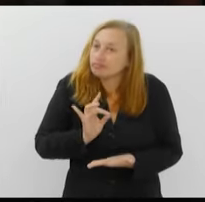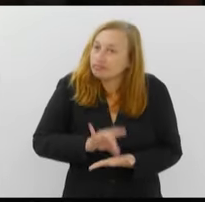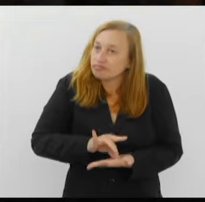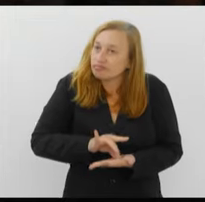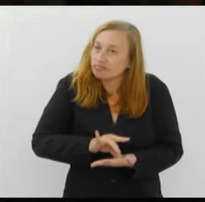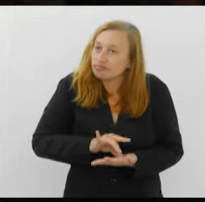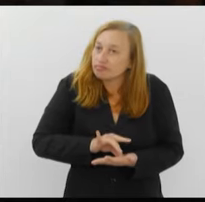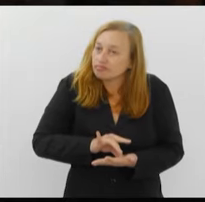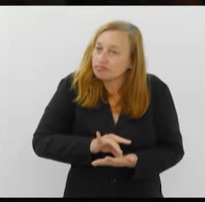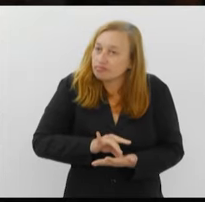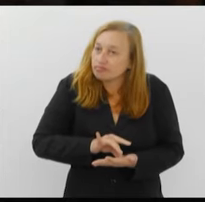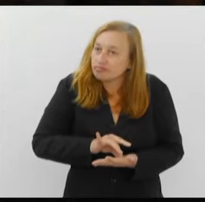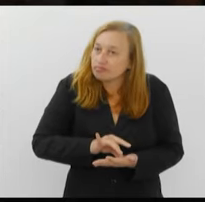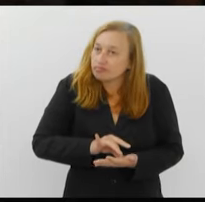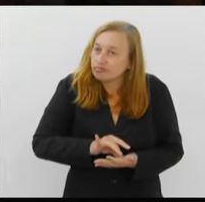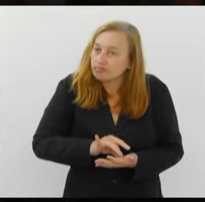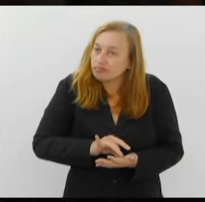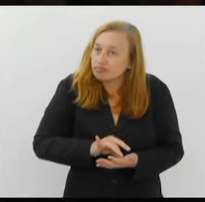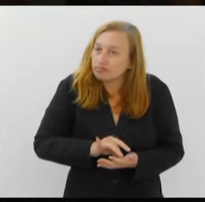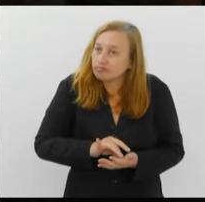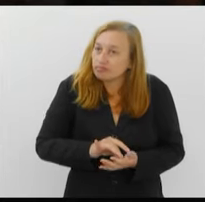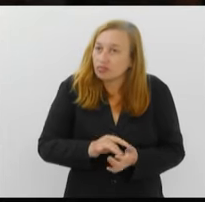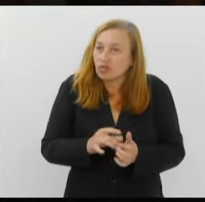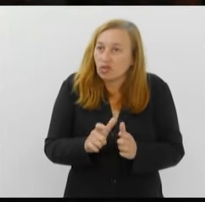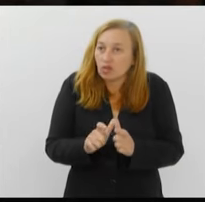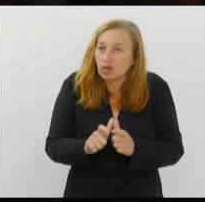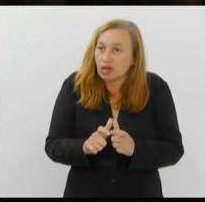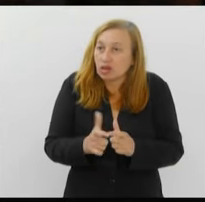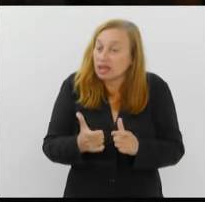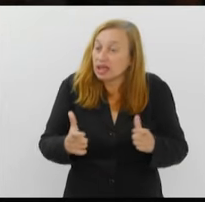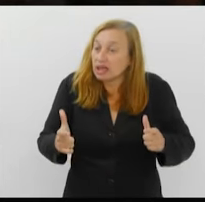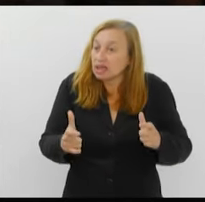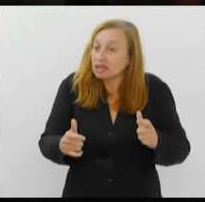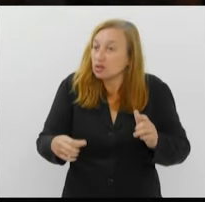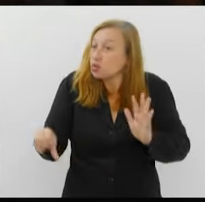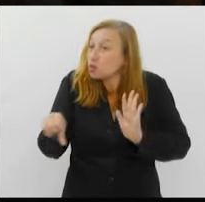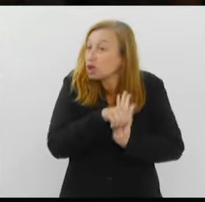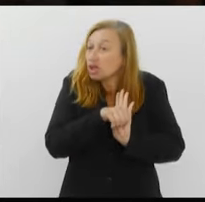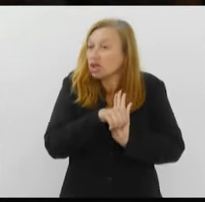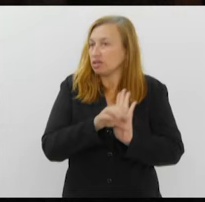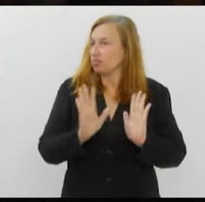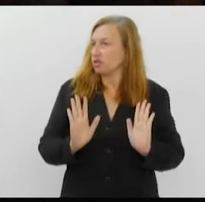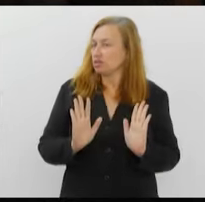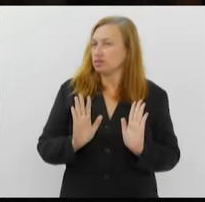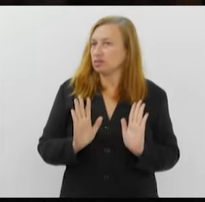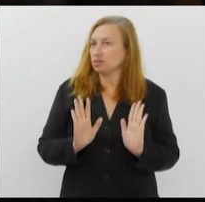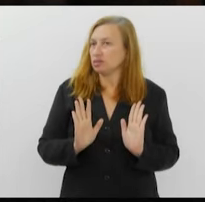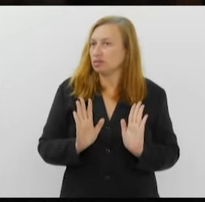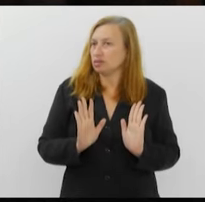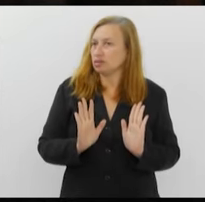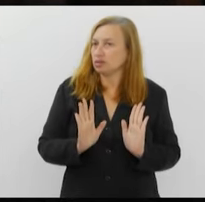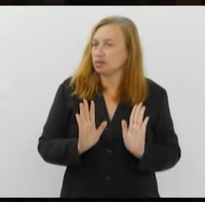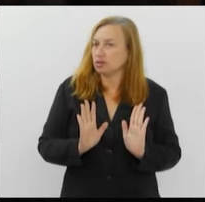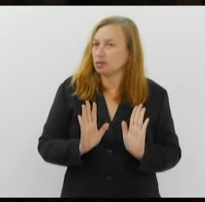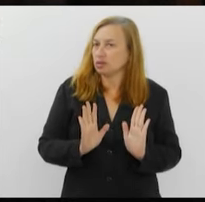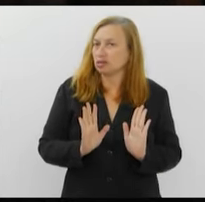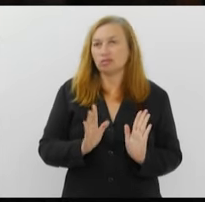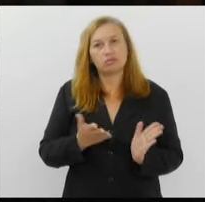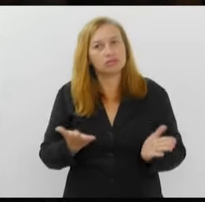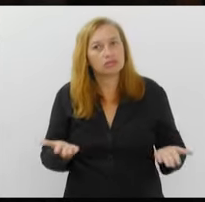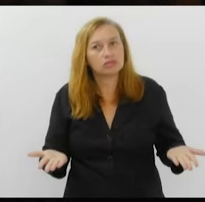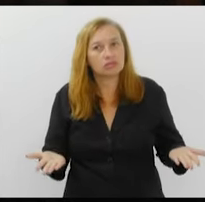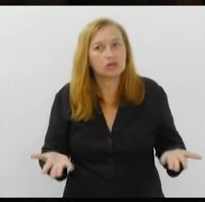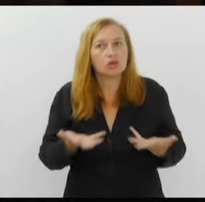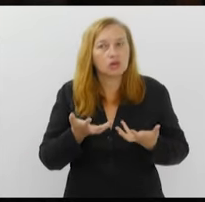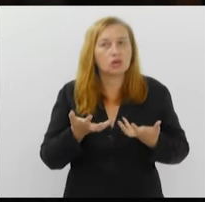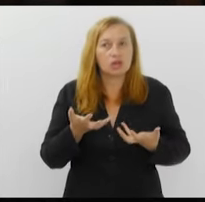poder paralelo está crescendo no nosso estado. O poder paralelo, e aliás,